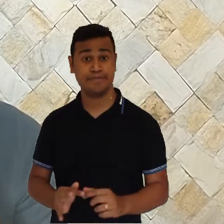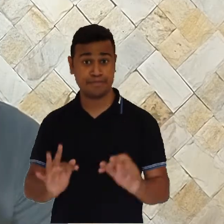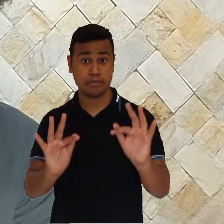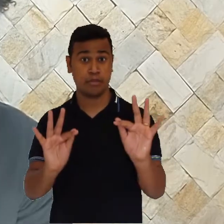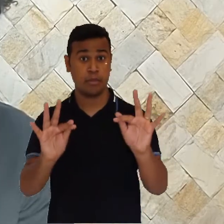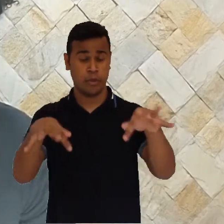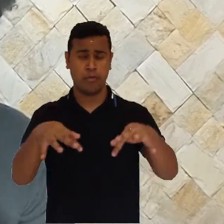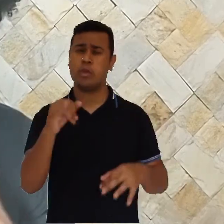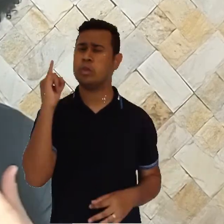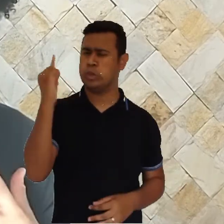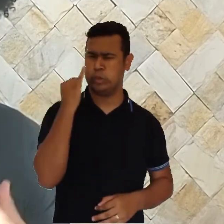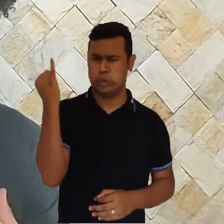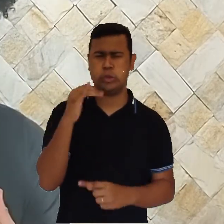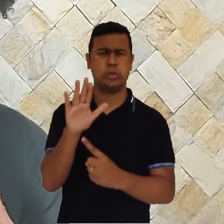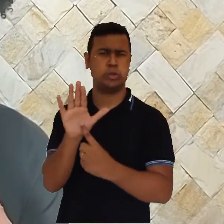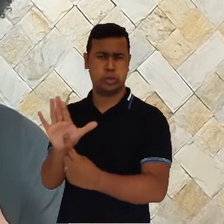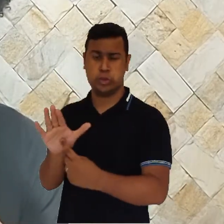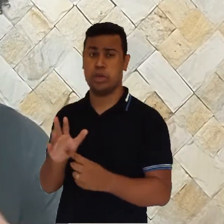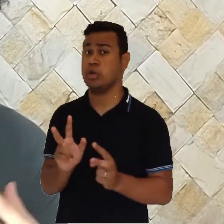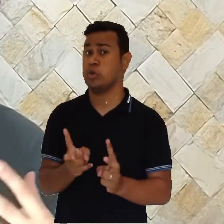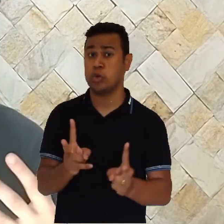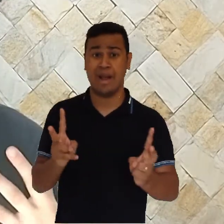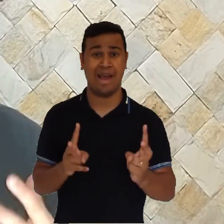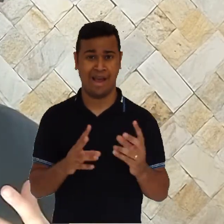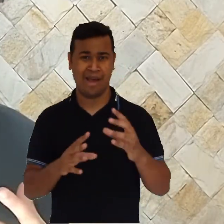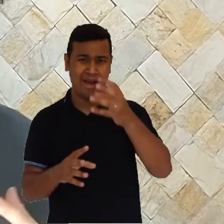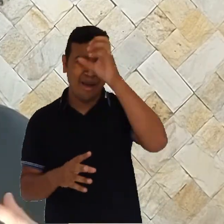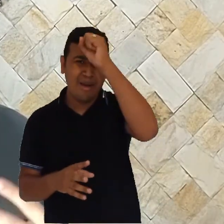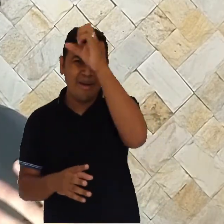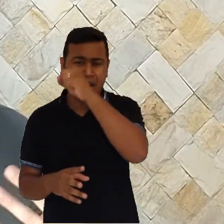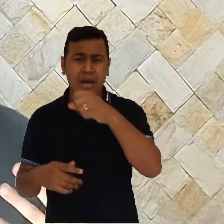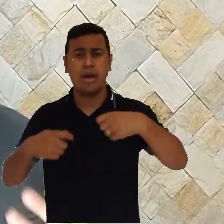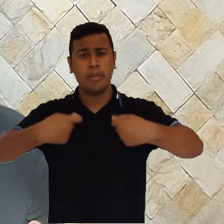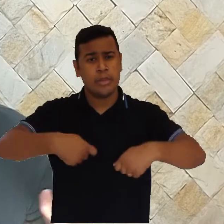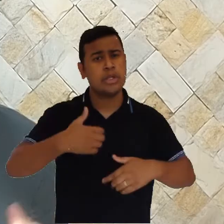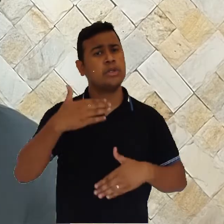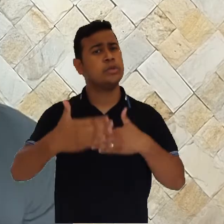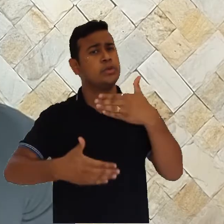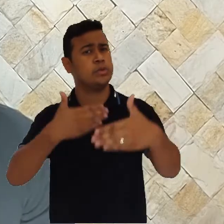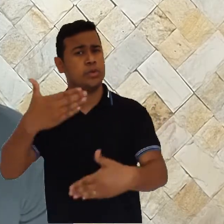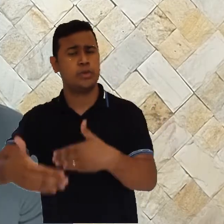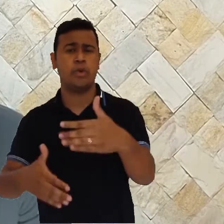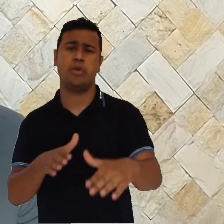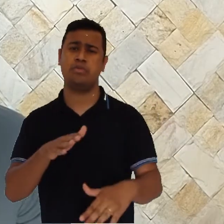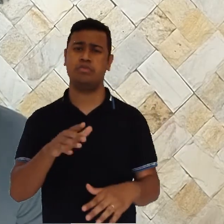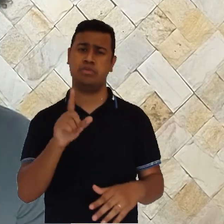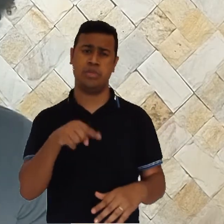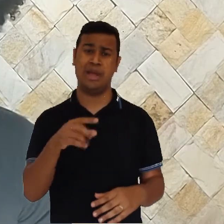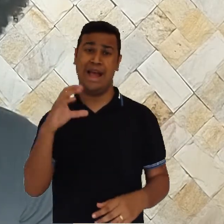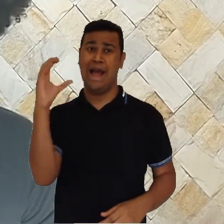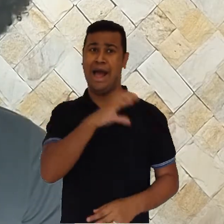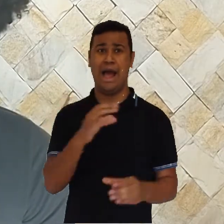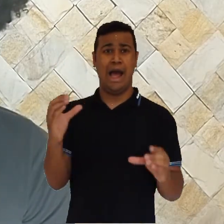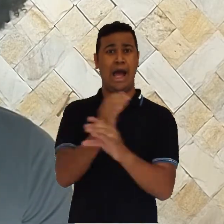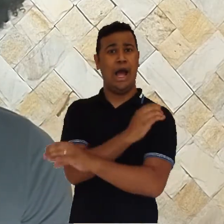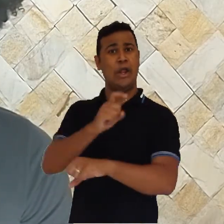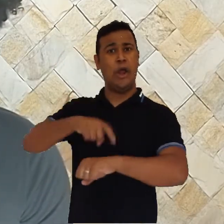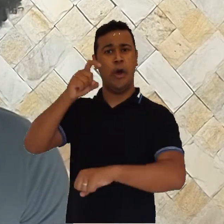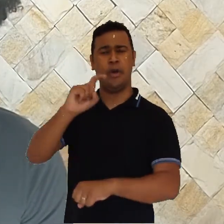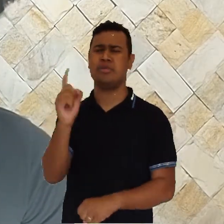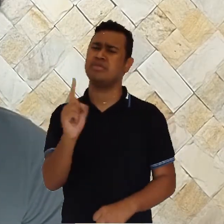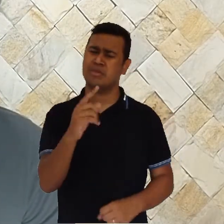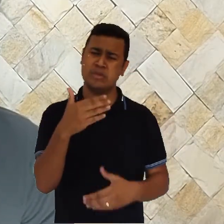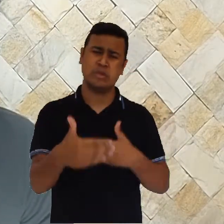possam refletir, planejar, manter o foco e se autorregular, mesmo enquanto realizam